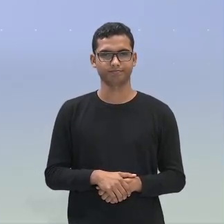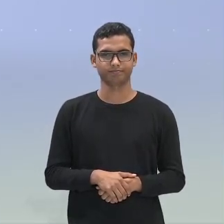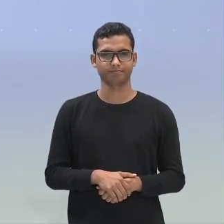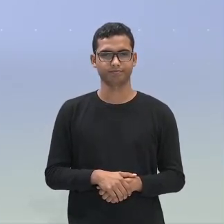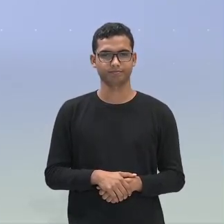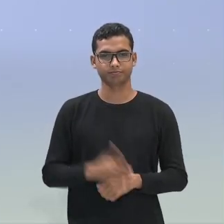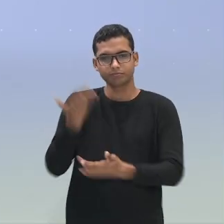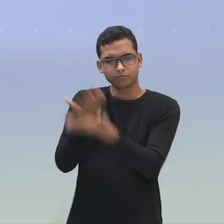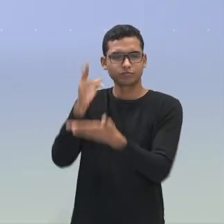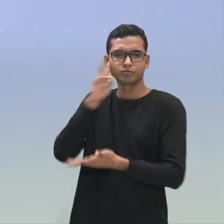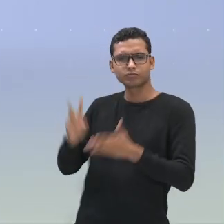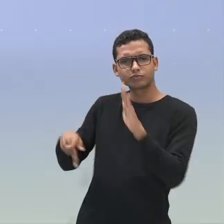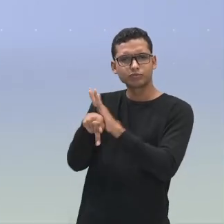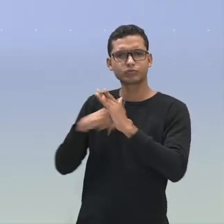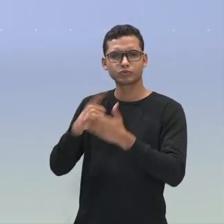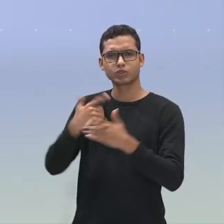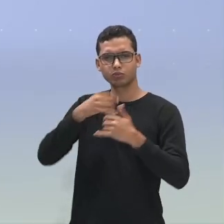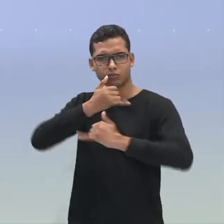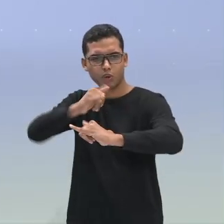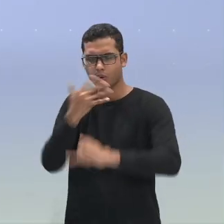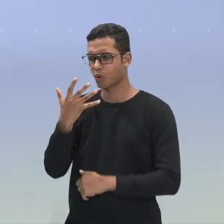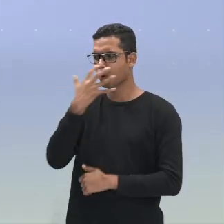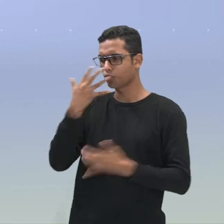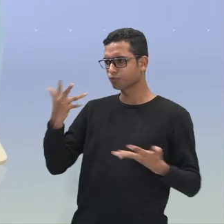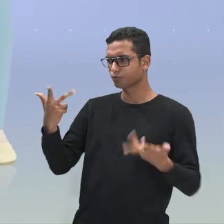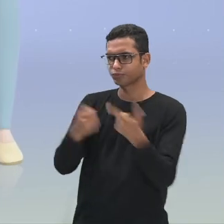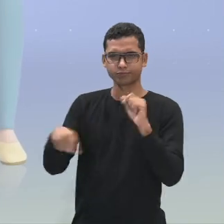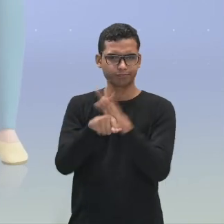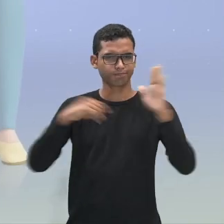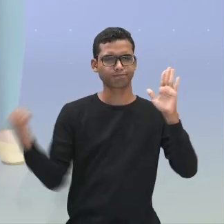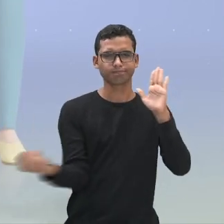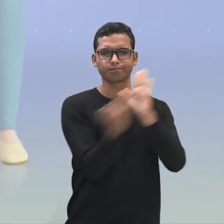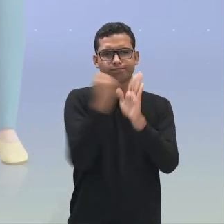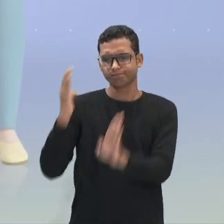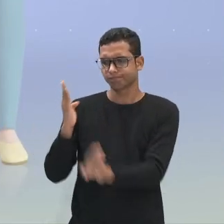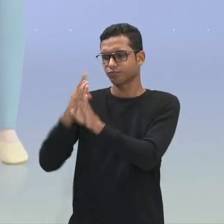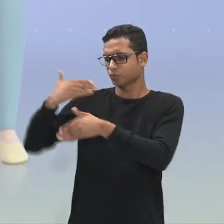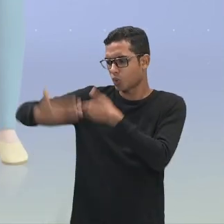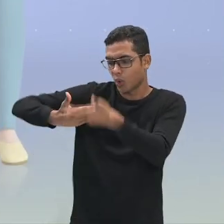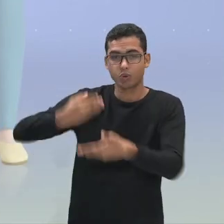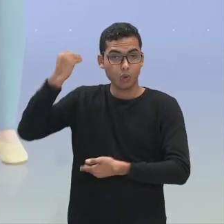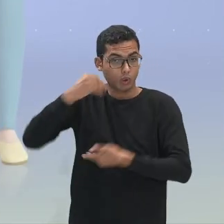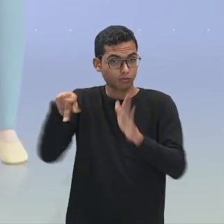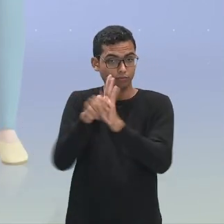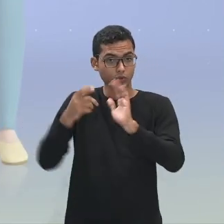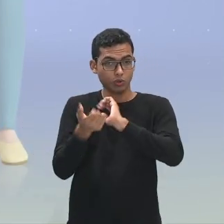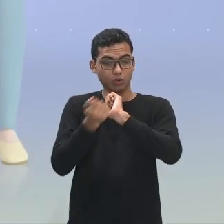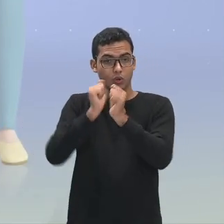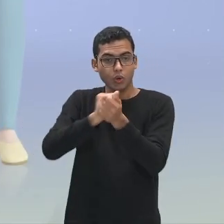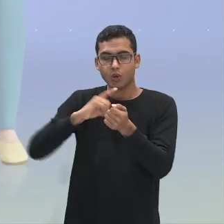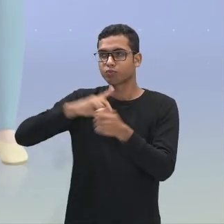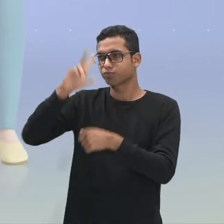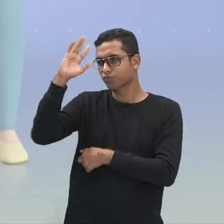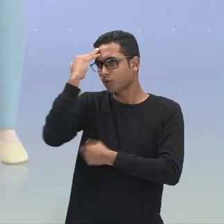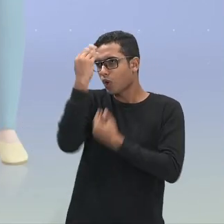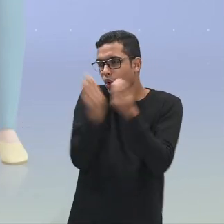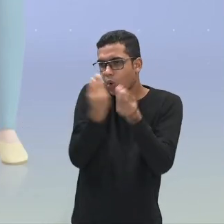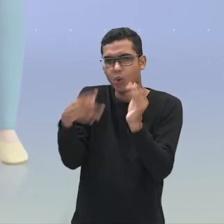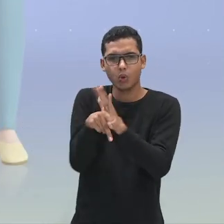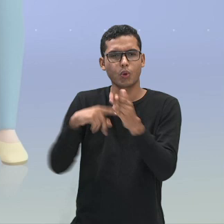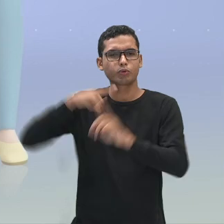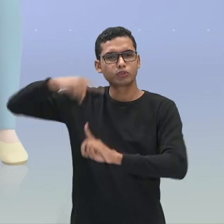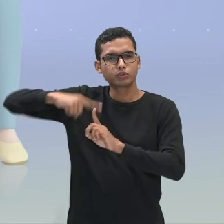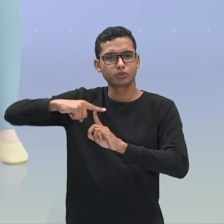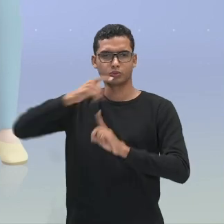A história da eletricidade é fascinante, marcada por descobertas e experimentos que moldaram nosso entendimento atual sobre essa forma de